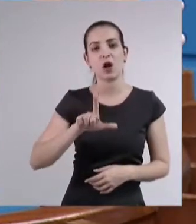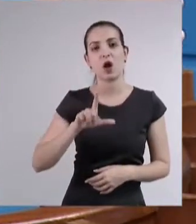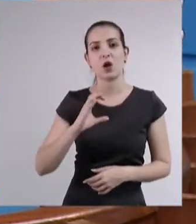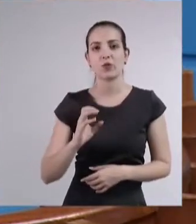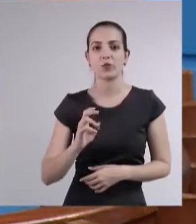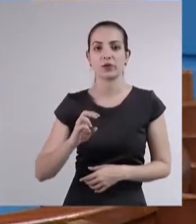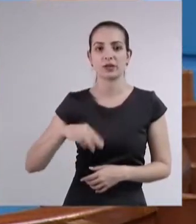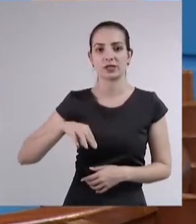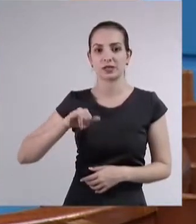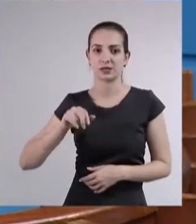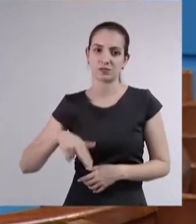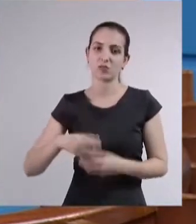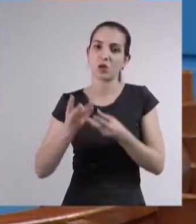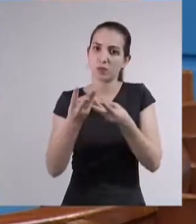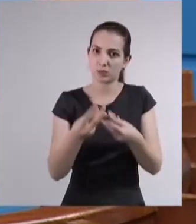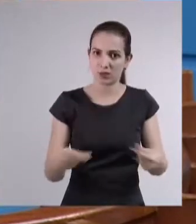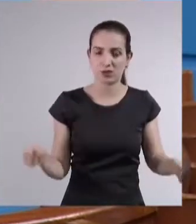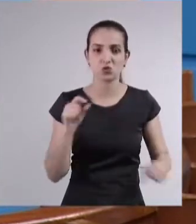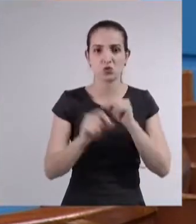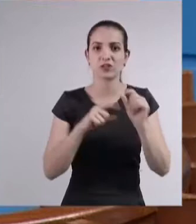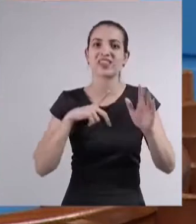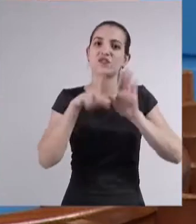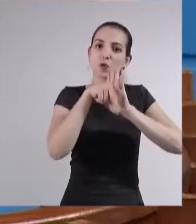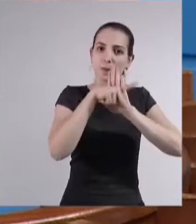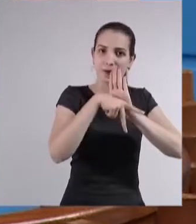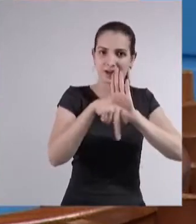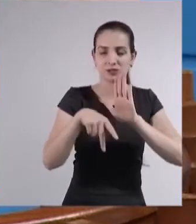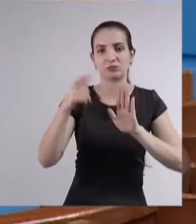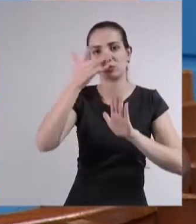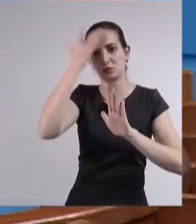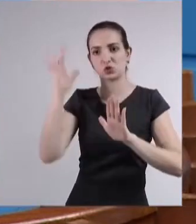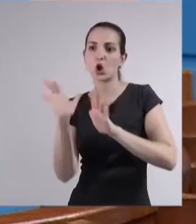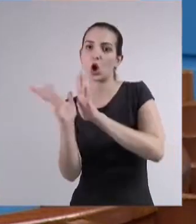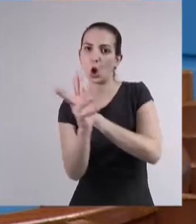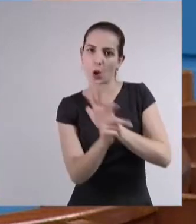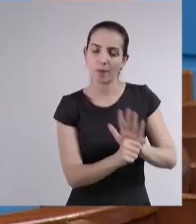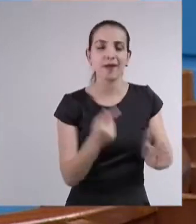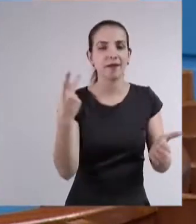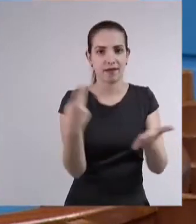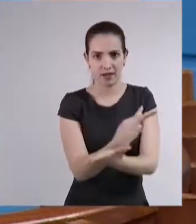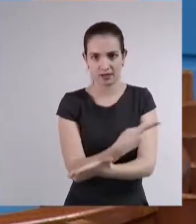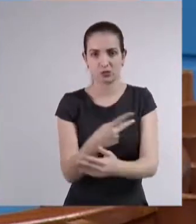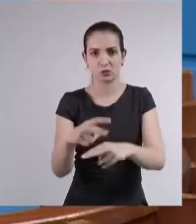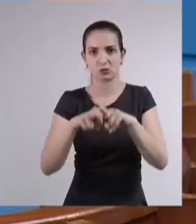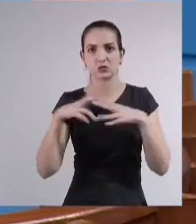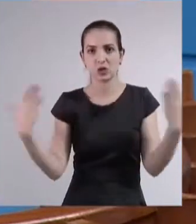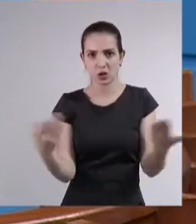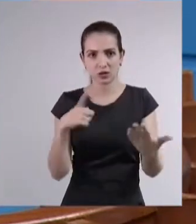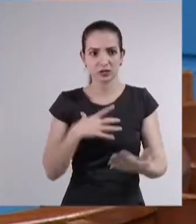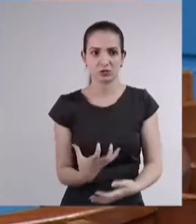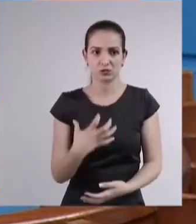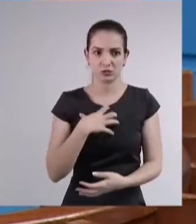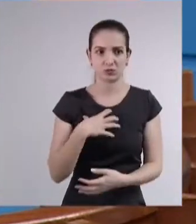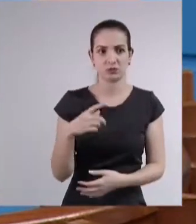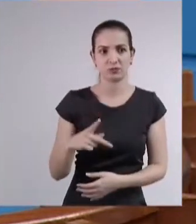derreteu. Então, o plano dos golpistas deu errado. Aí existe o sentimento anti-PT, que eles